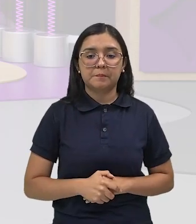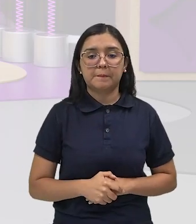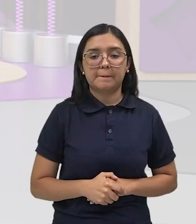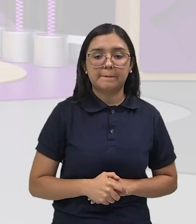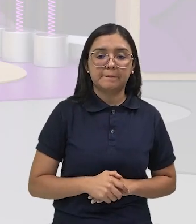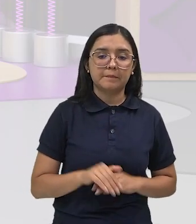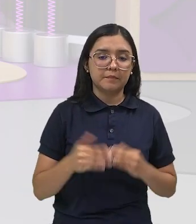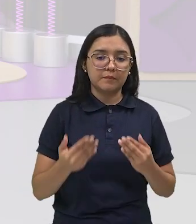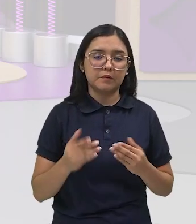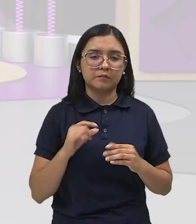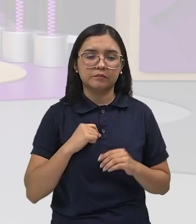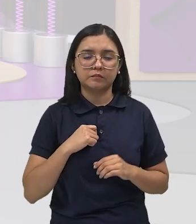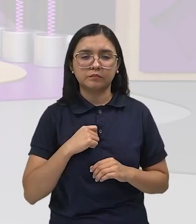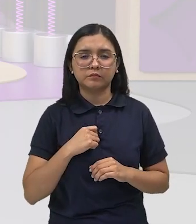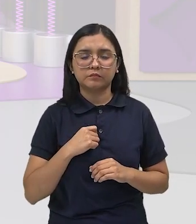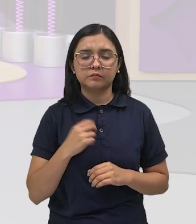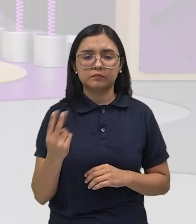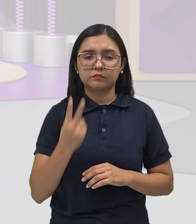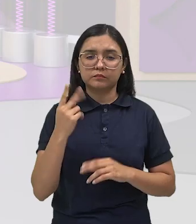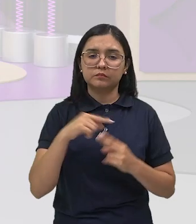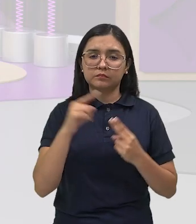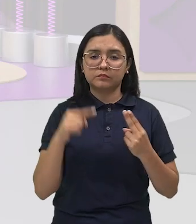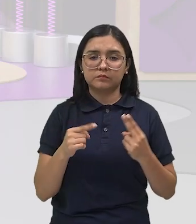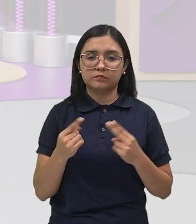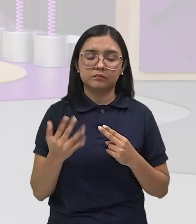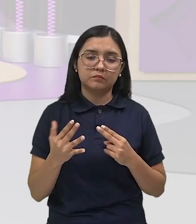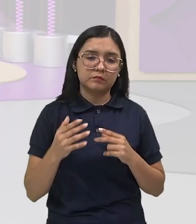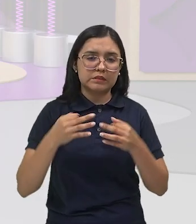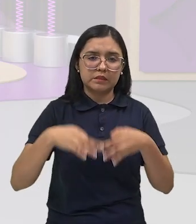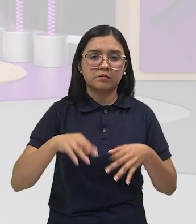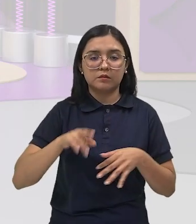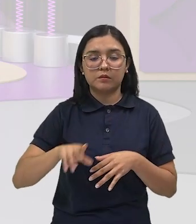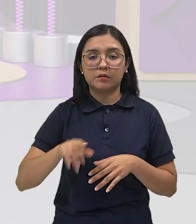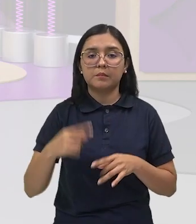ser aproximado, né? Por que valor aproximado?